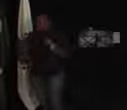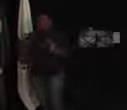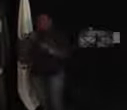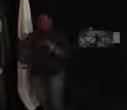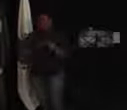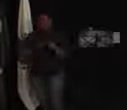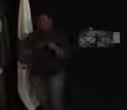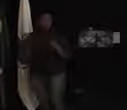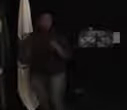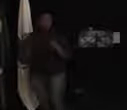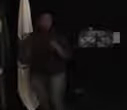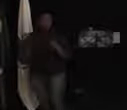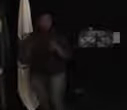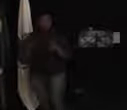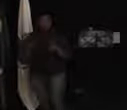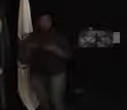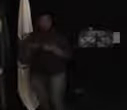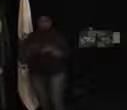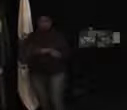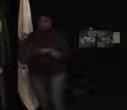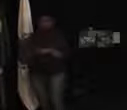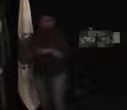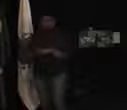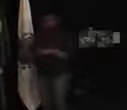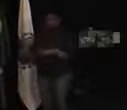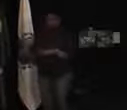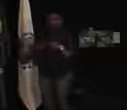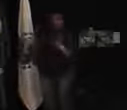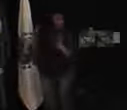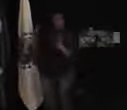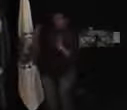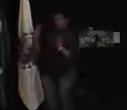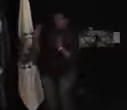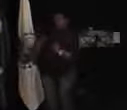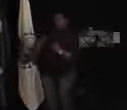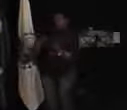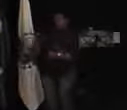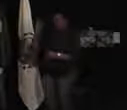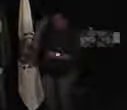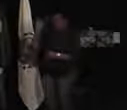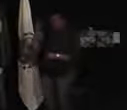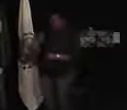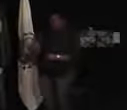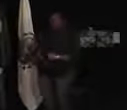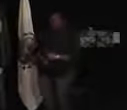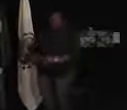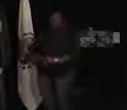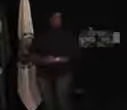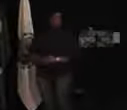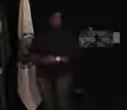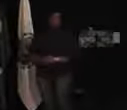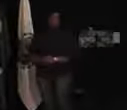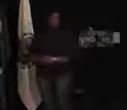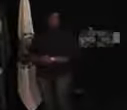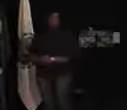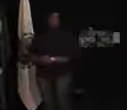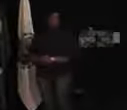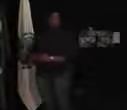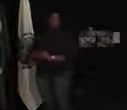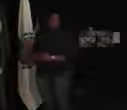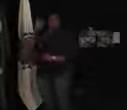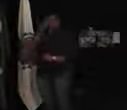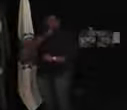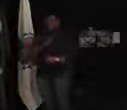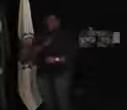perde o prazo de entrega de trabalhos. Isso eu vejo muito toda hora. Essa dificuldade de